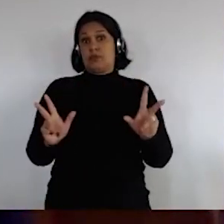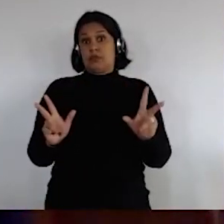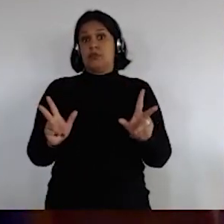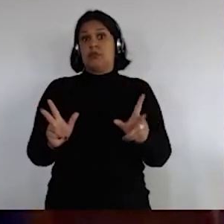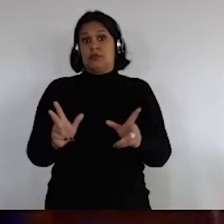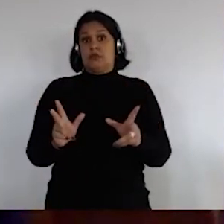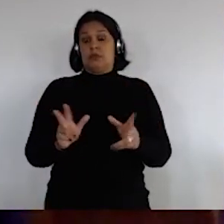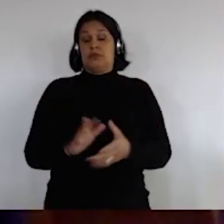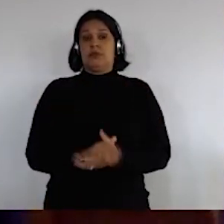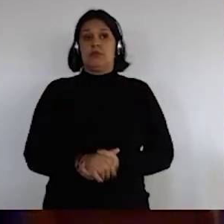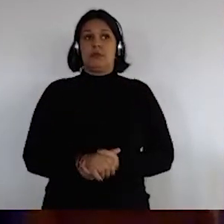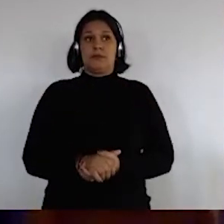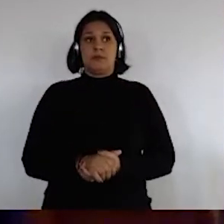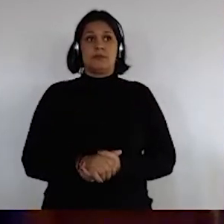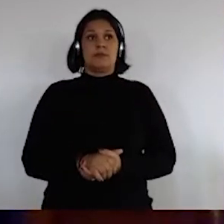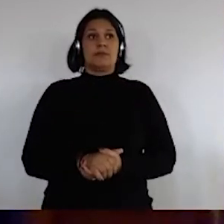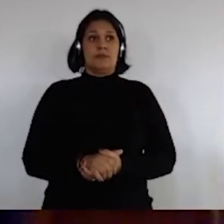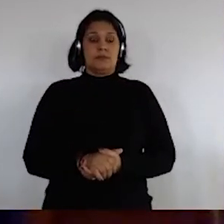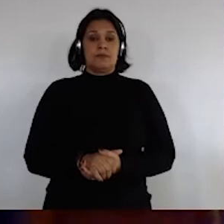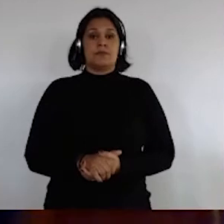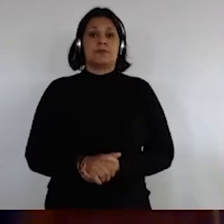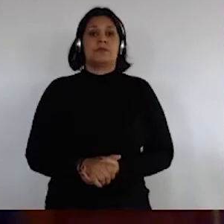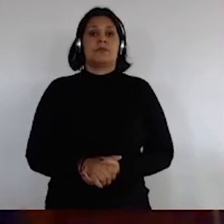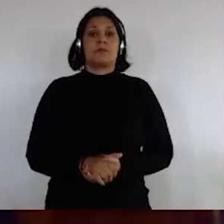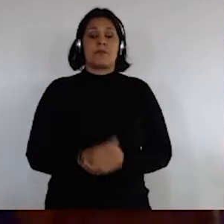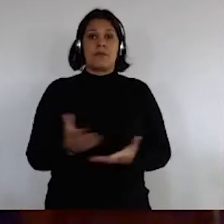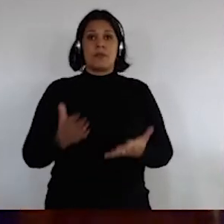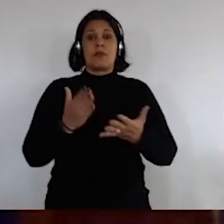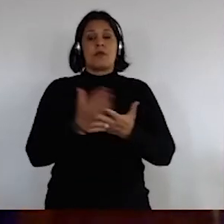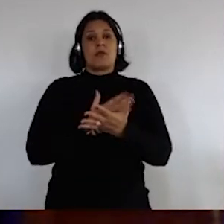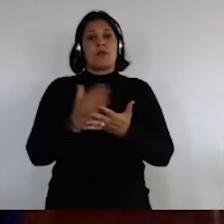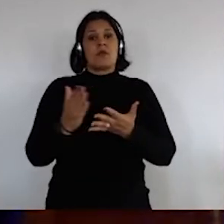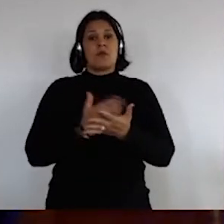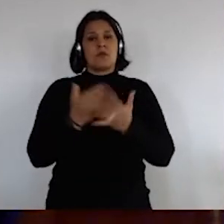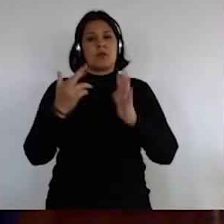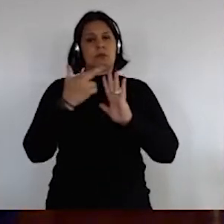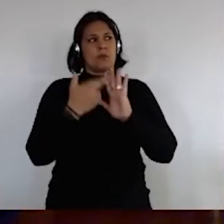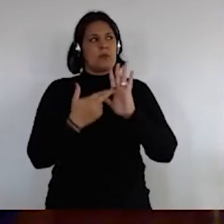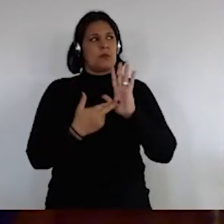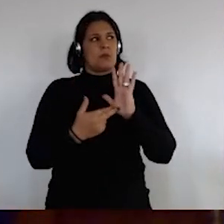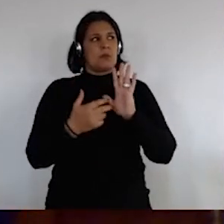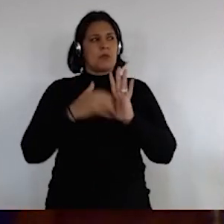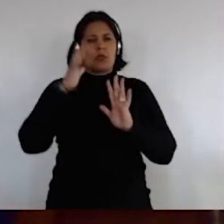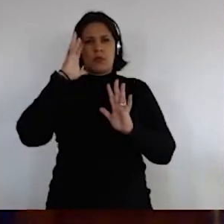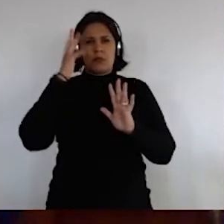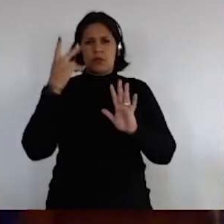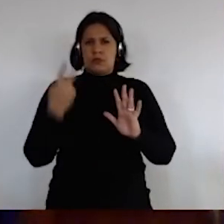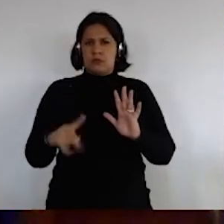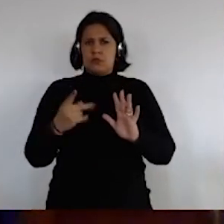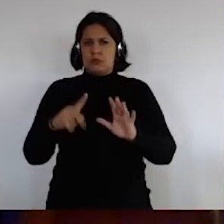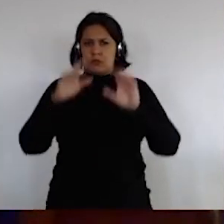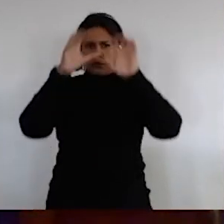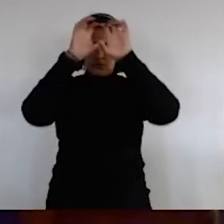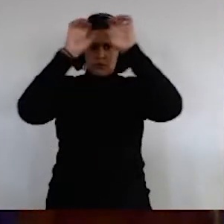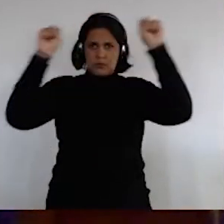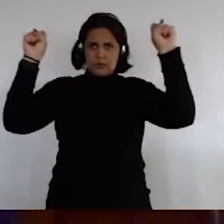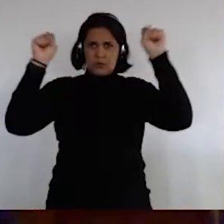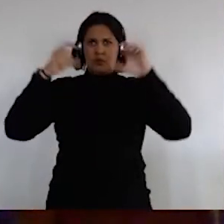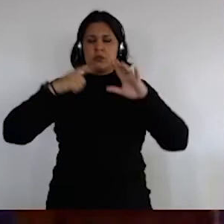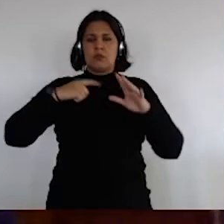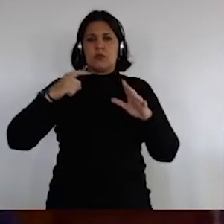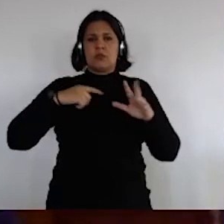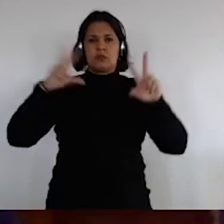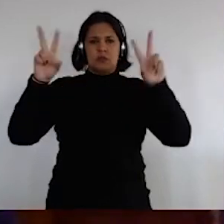alguns regimentos e algumas resoluções de tribunais estão usando e usam expressamente a expressão sustentação oral